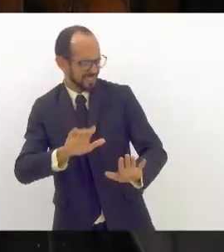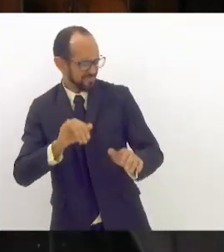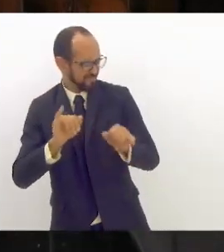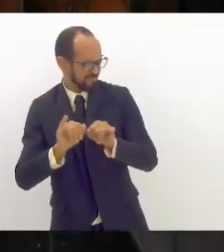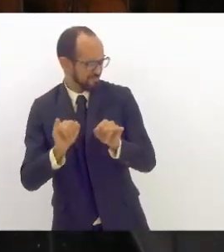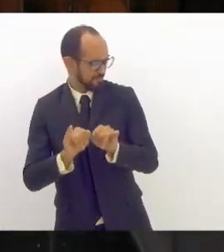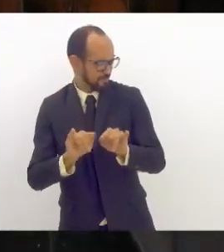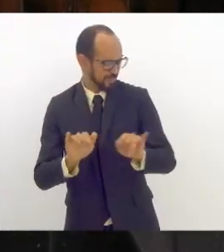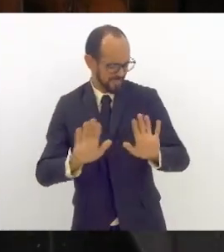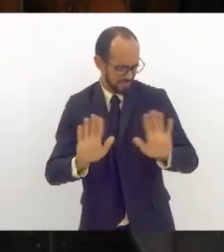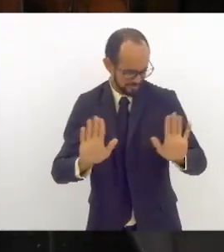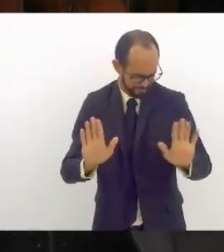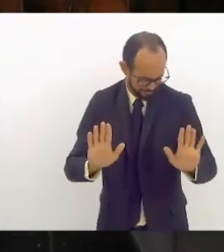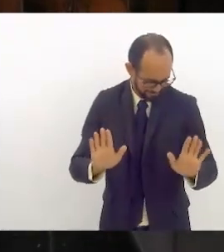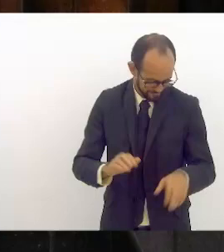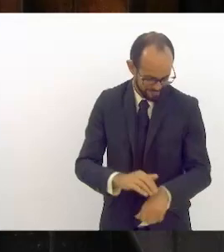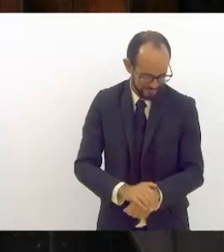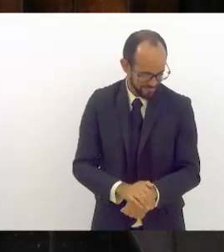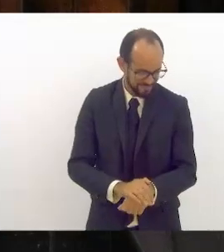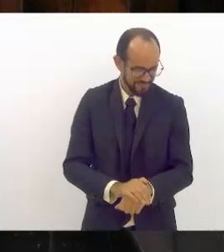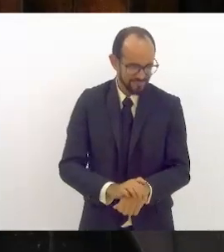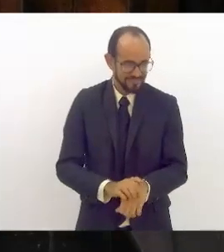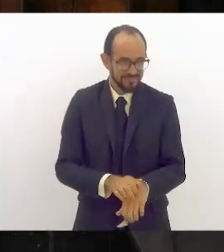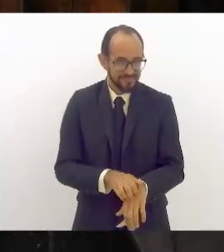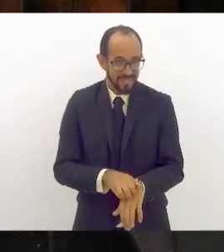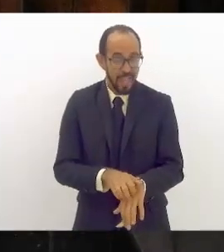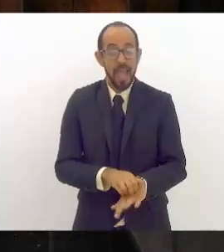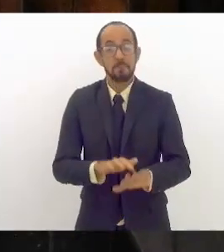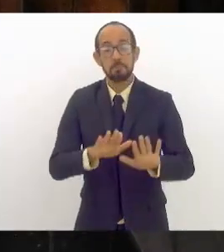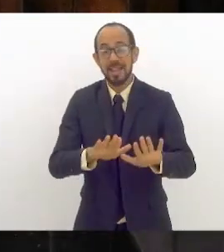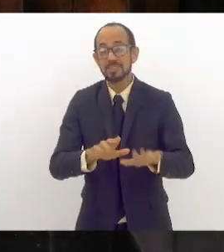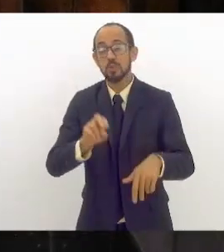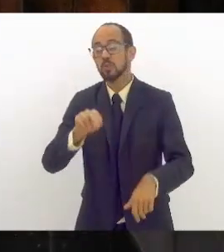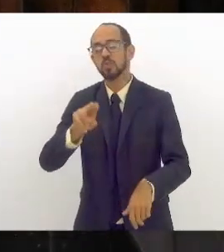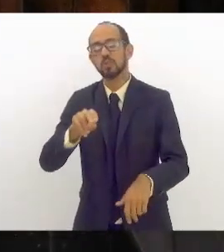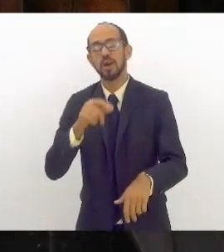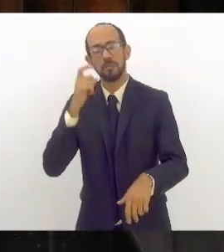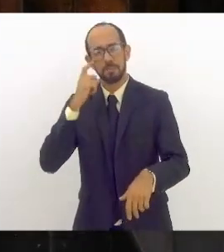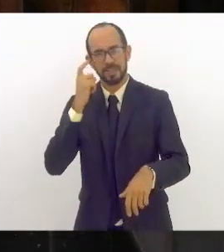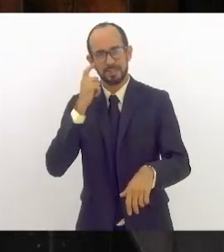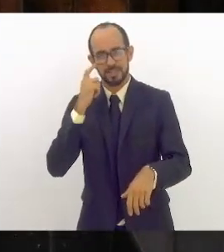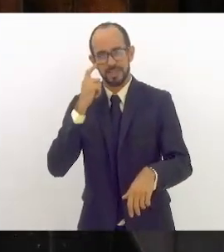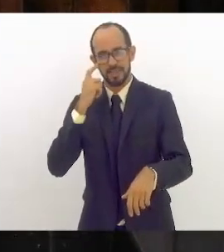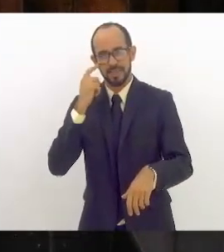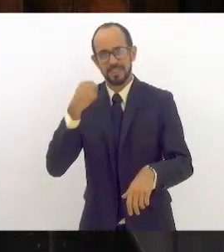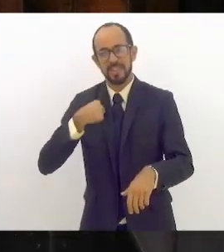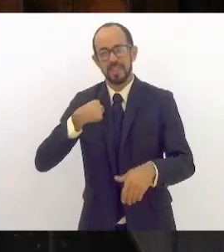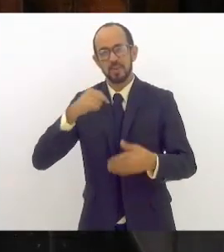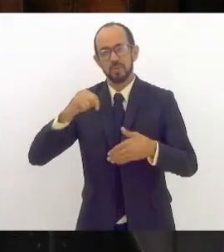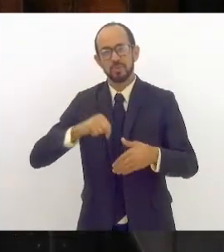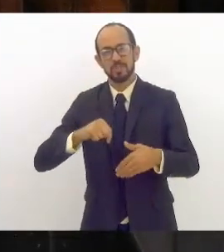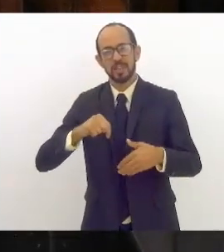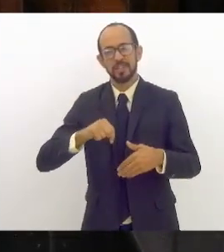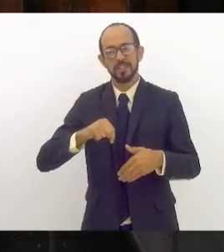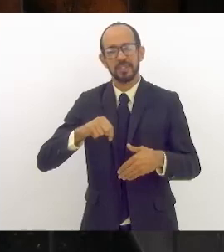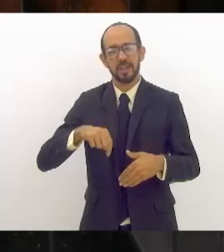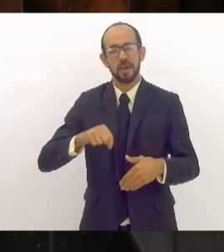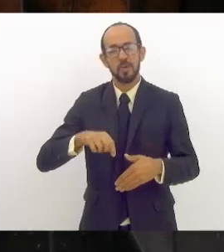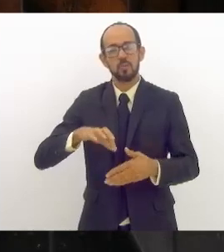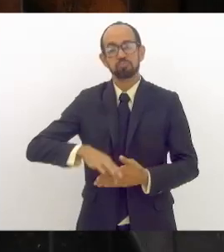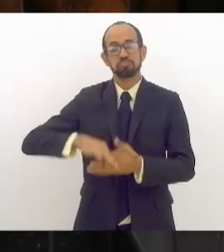isso é só um detalhe eu nunca imaginei na minha vida que eu seria embaixador do Turismo